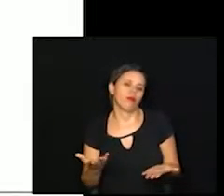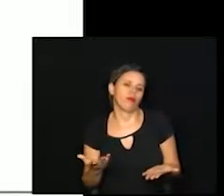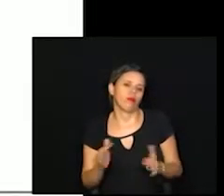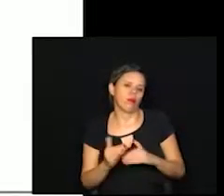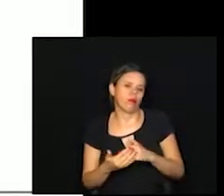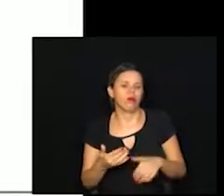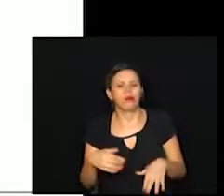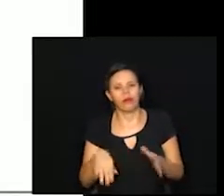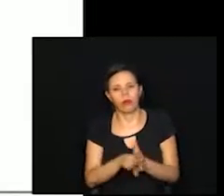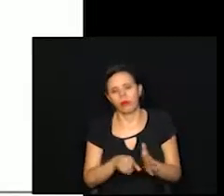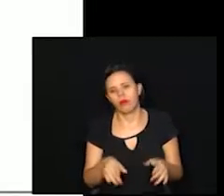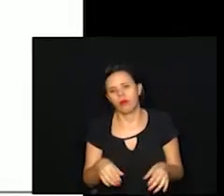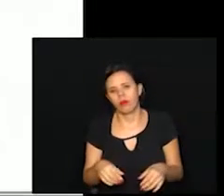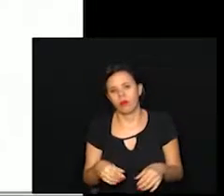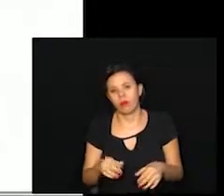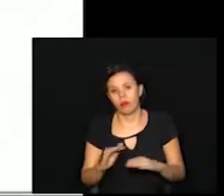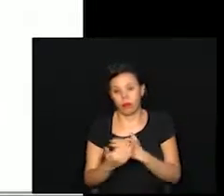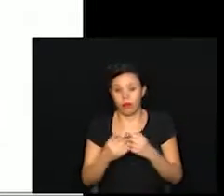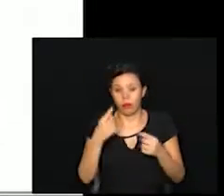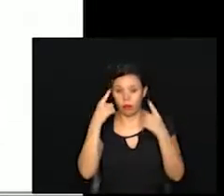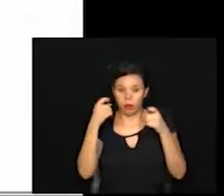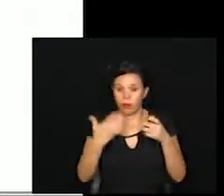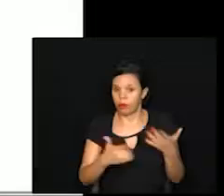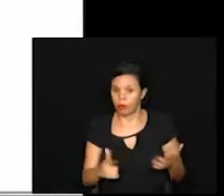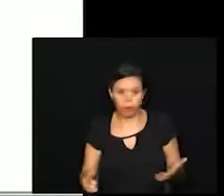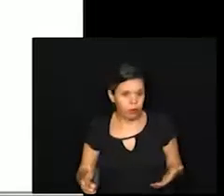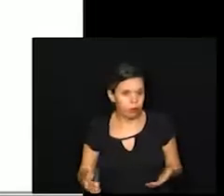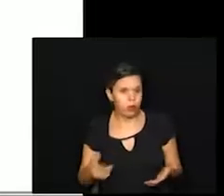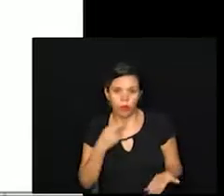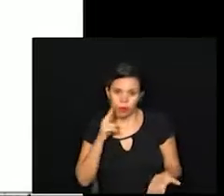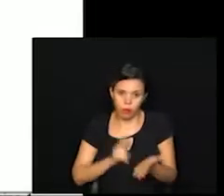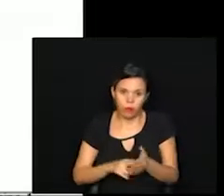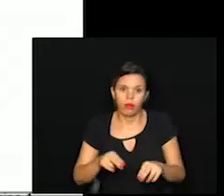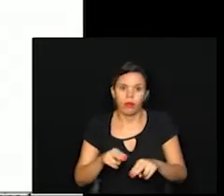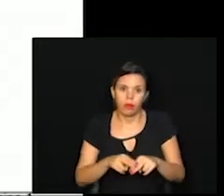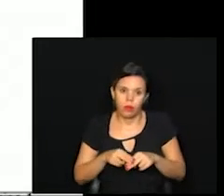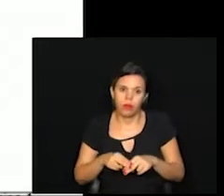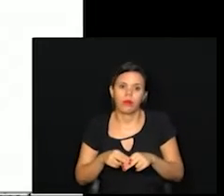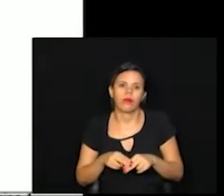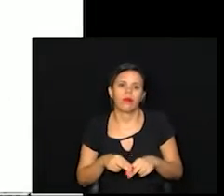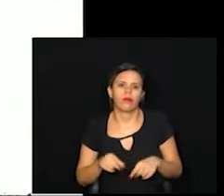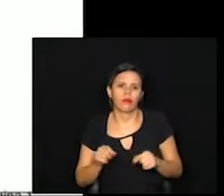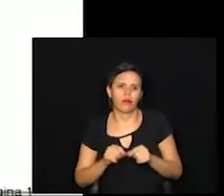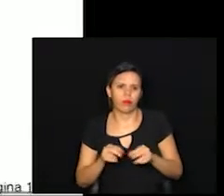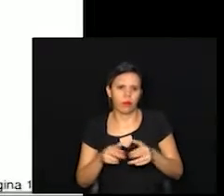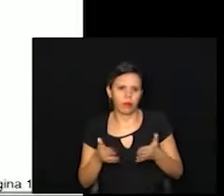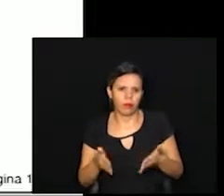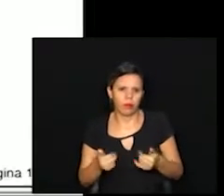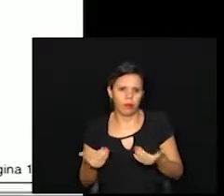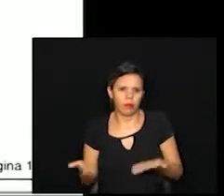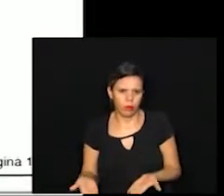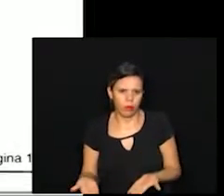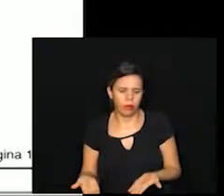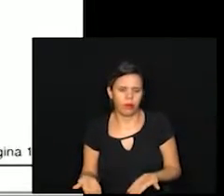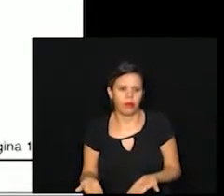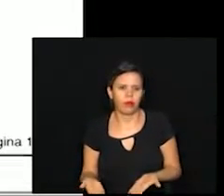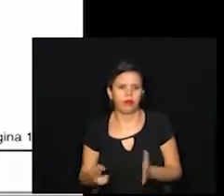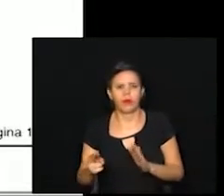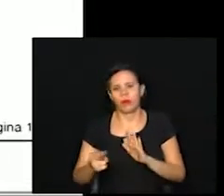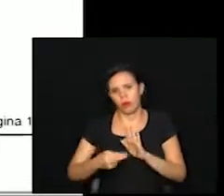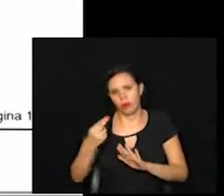considerados aí bairros violentos que às vezes não tem o correio, por isso que entra esse pedido. Tem requerimentos de autoria